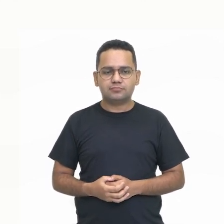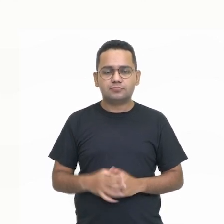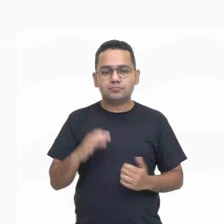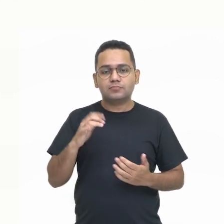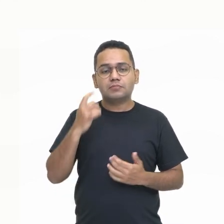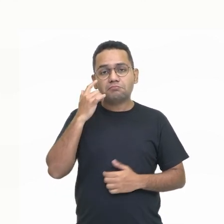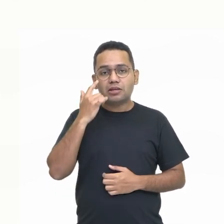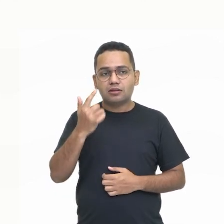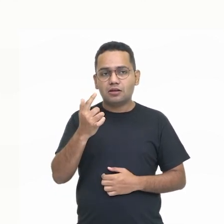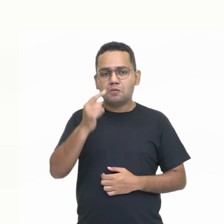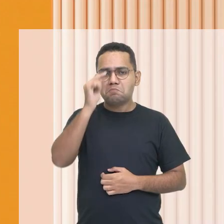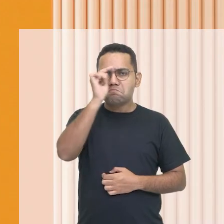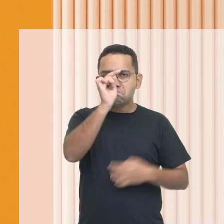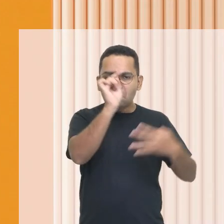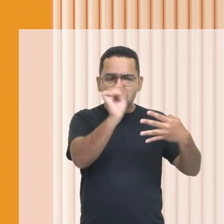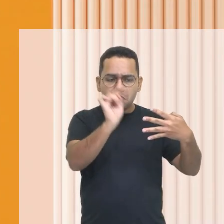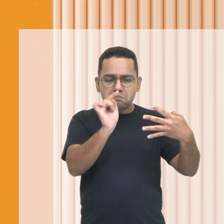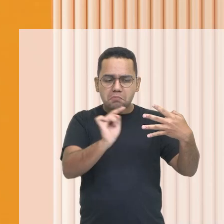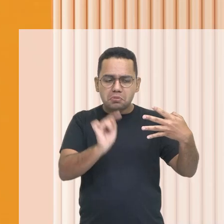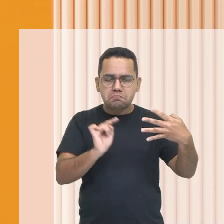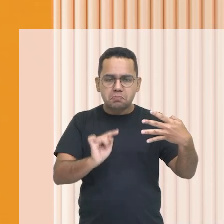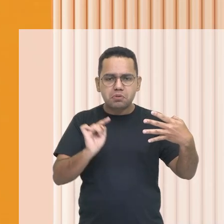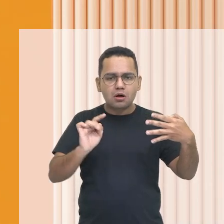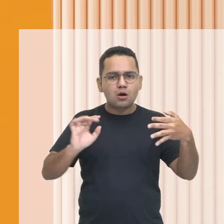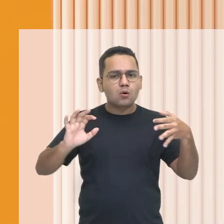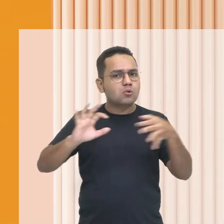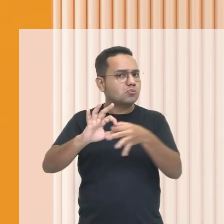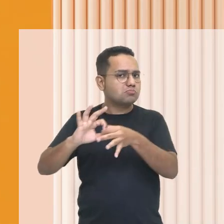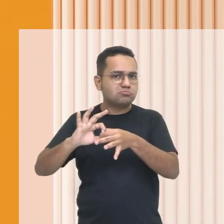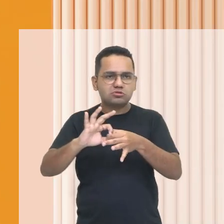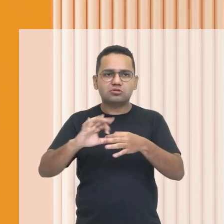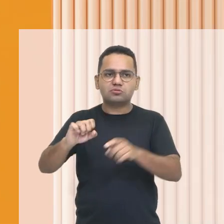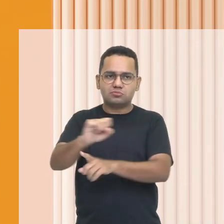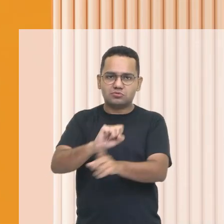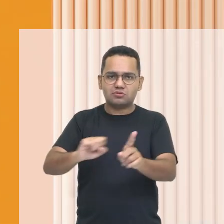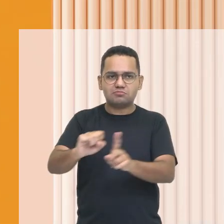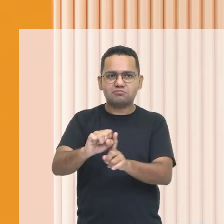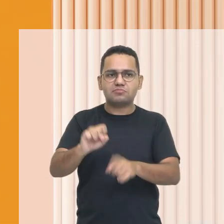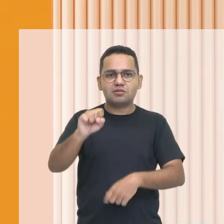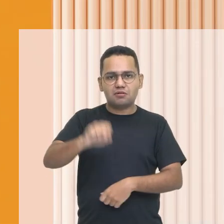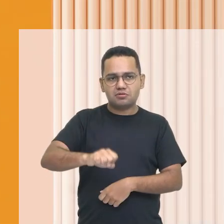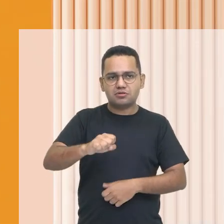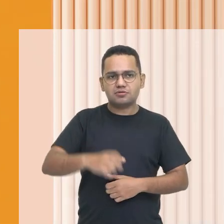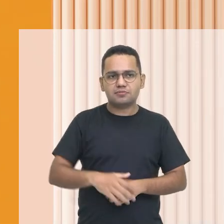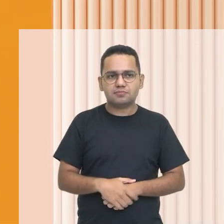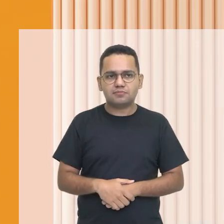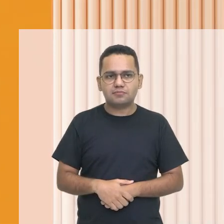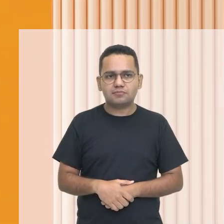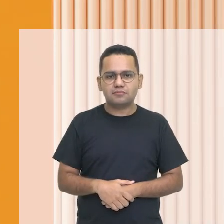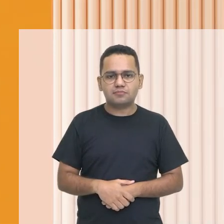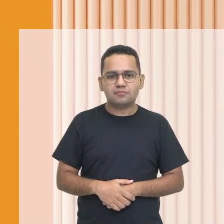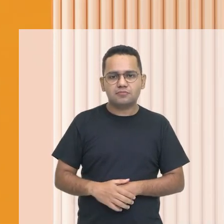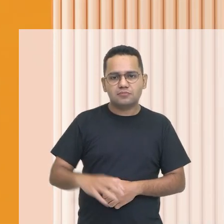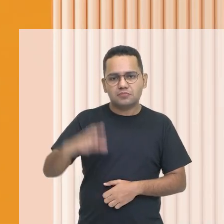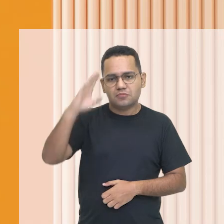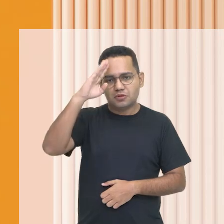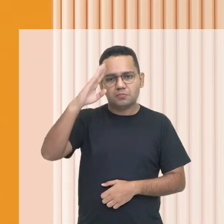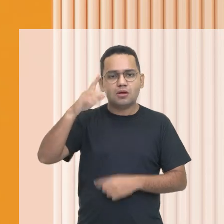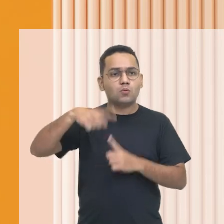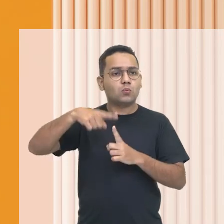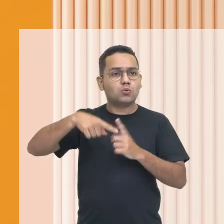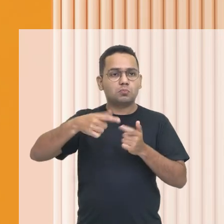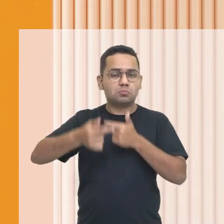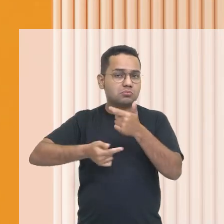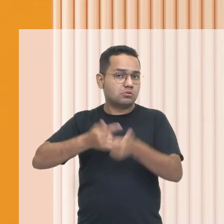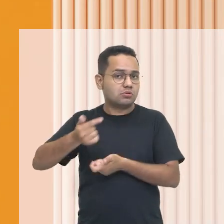econômicos eles estão conectados diretamente com a sociedade, principalmente com a forma de trabalho.